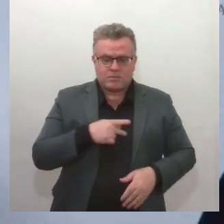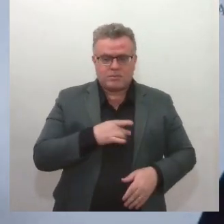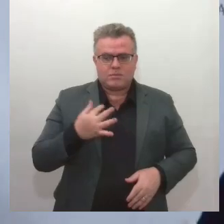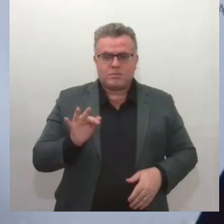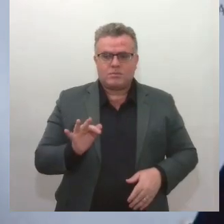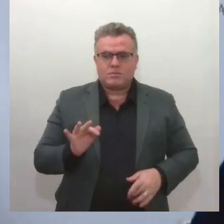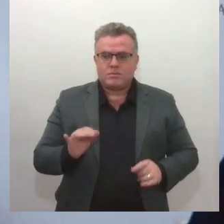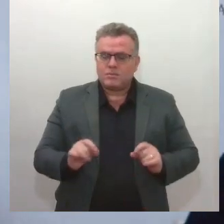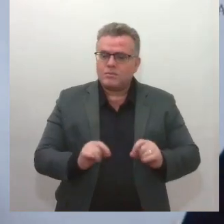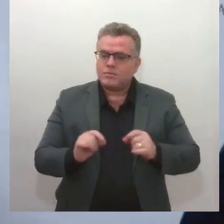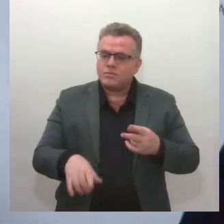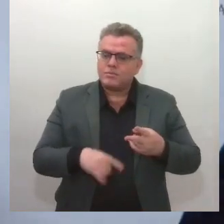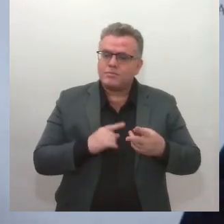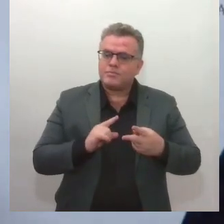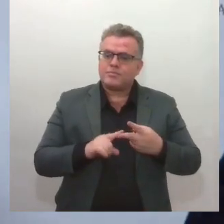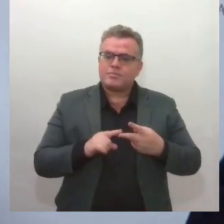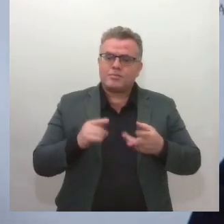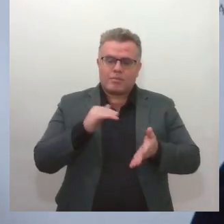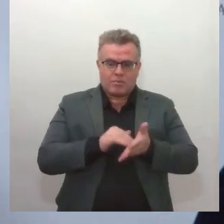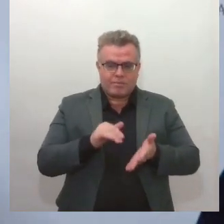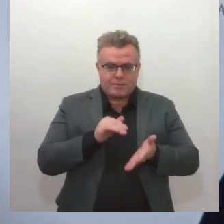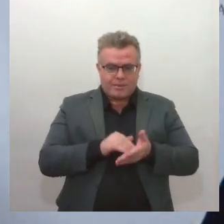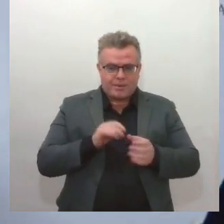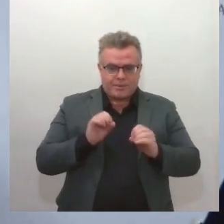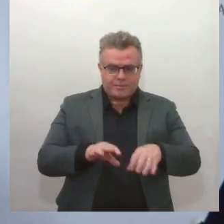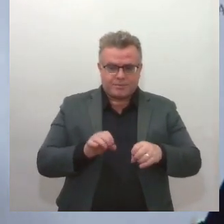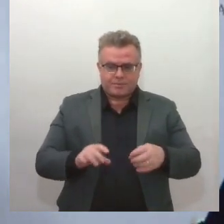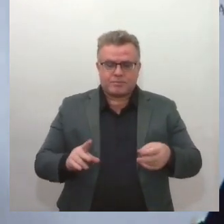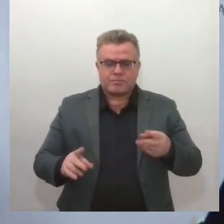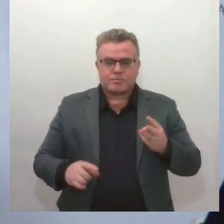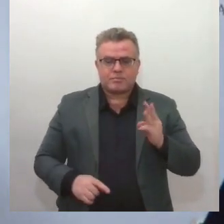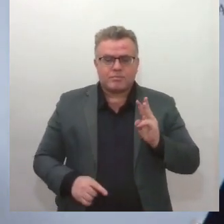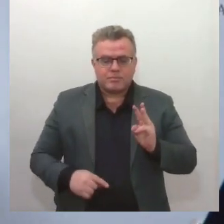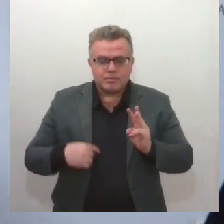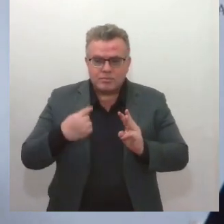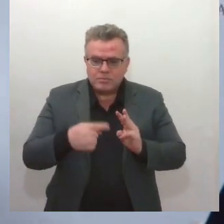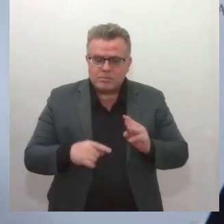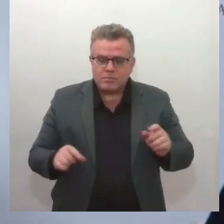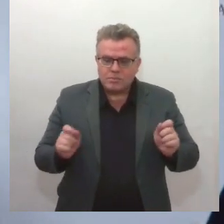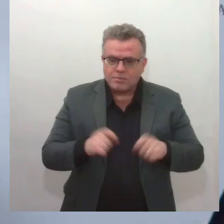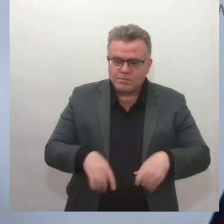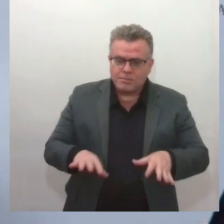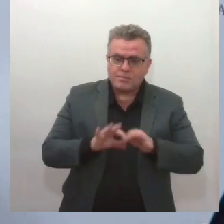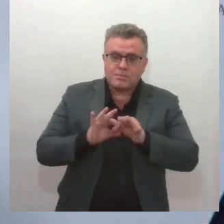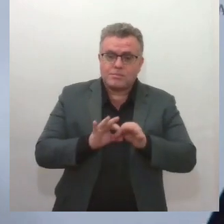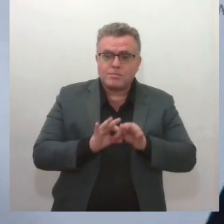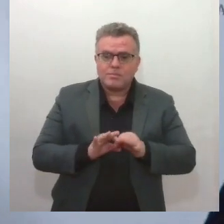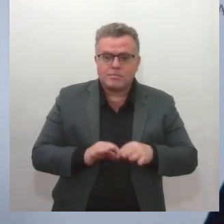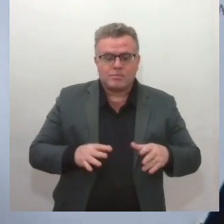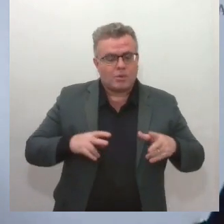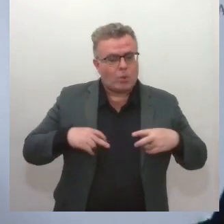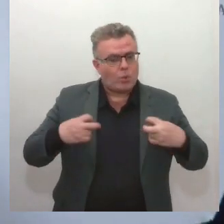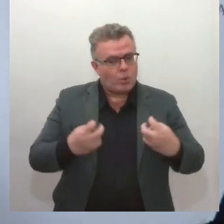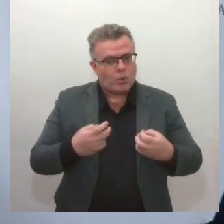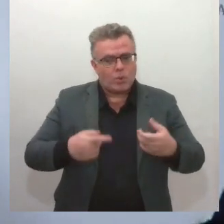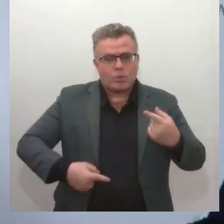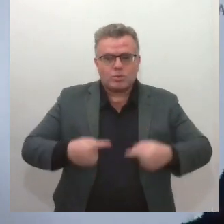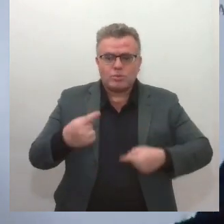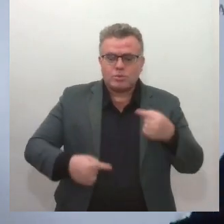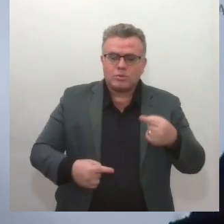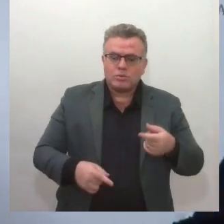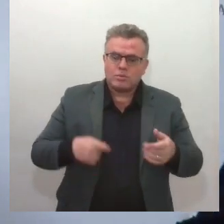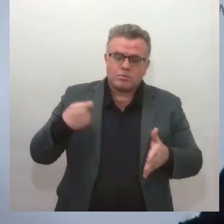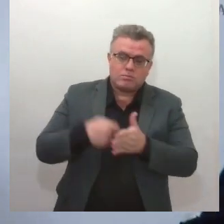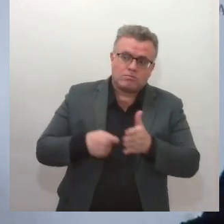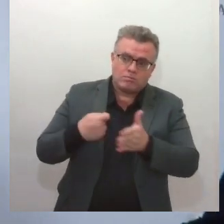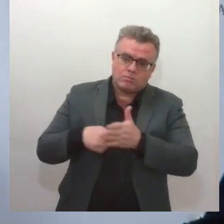do Estado da Educação, sobre uma reivindicação histórica, né, da comunidade. Ela está retomando o território,